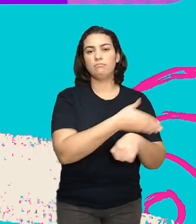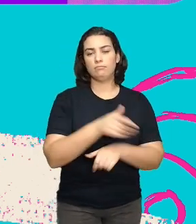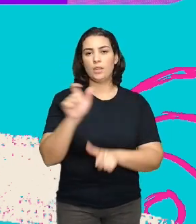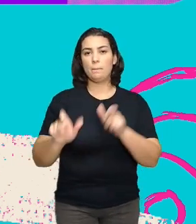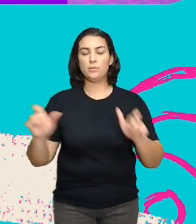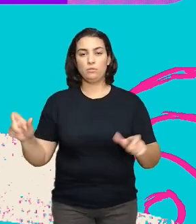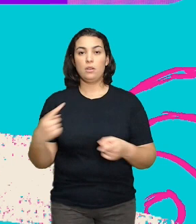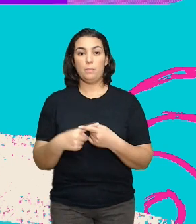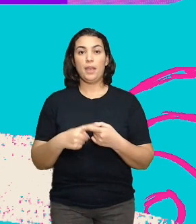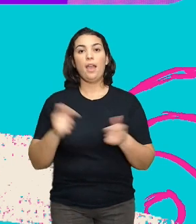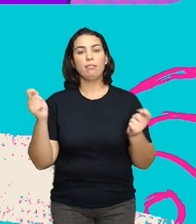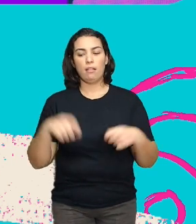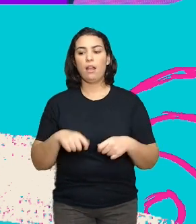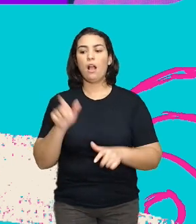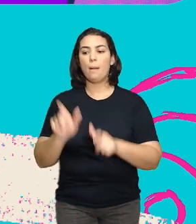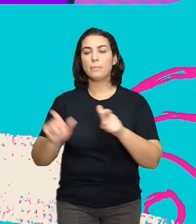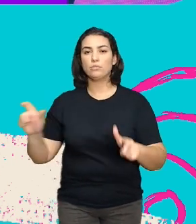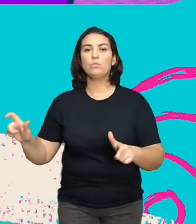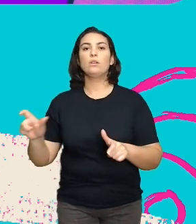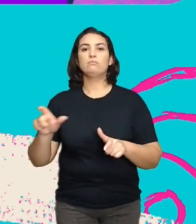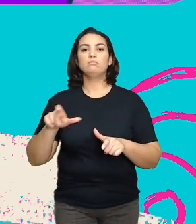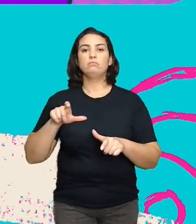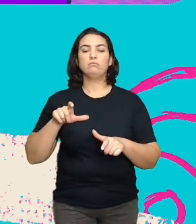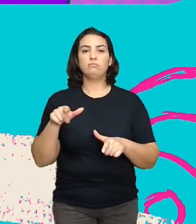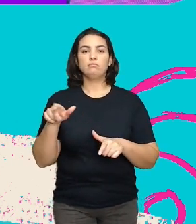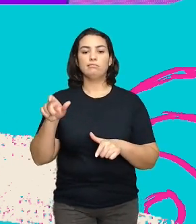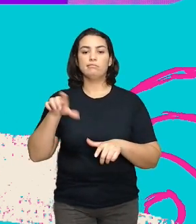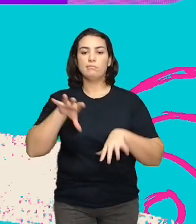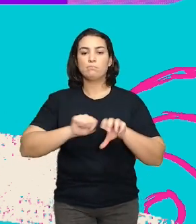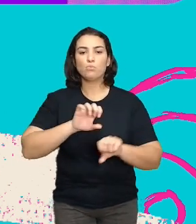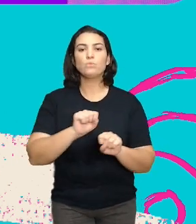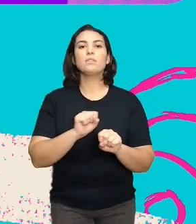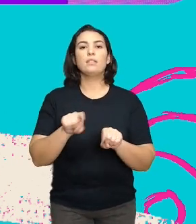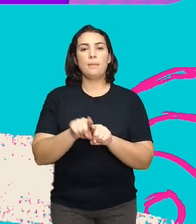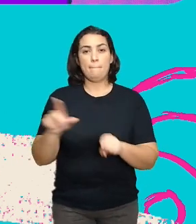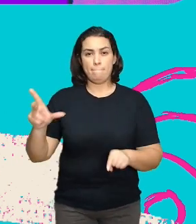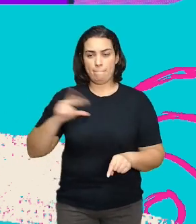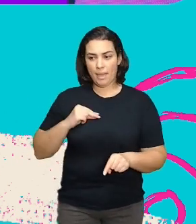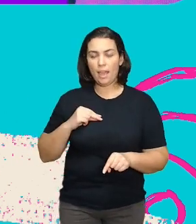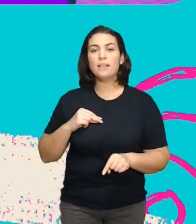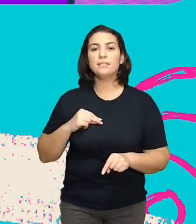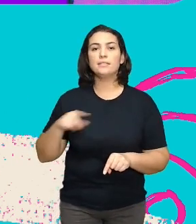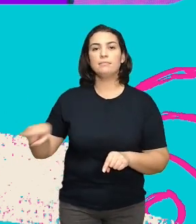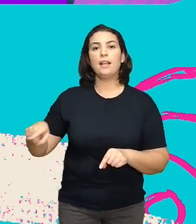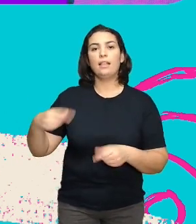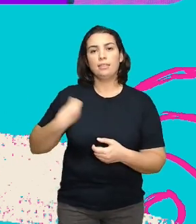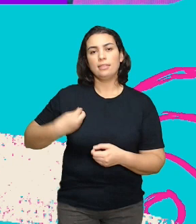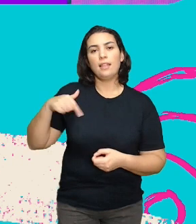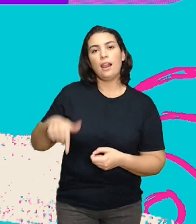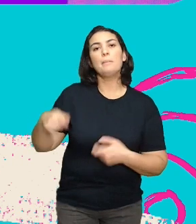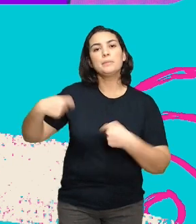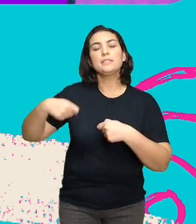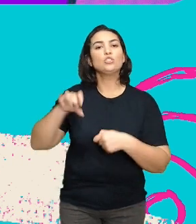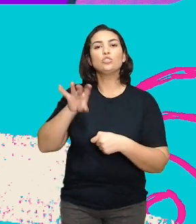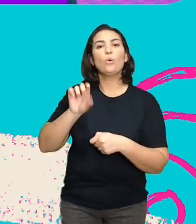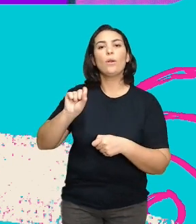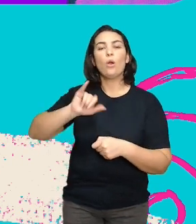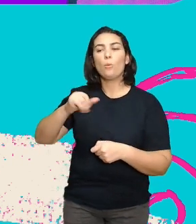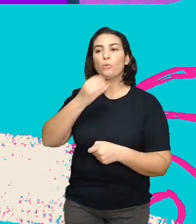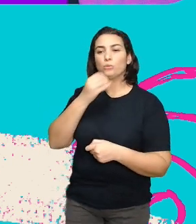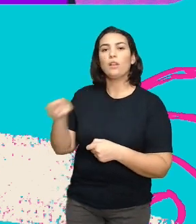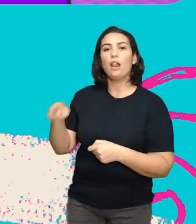que buscam, que merecem, que estão ali e que só precisam de uma oportunidade, elas tenham esse